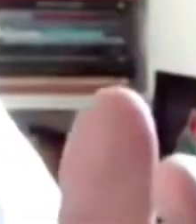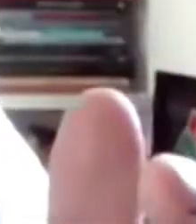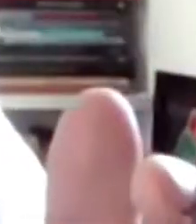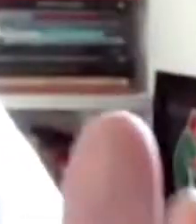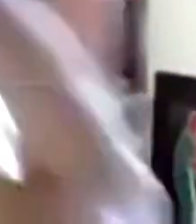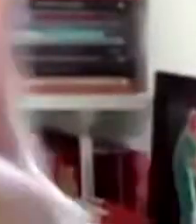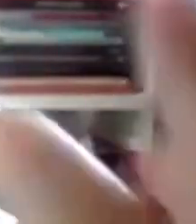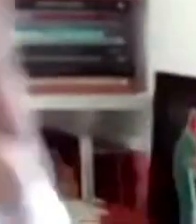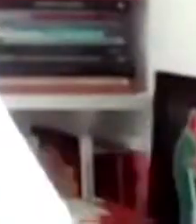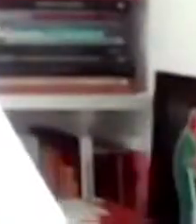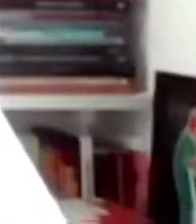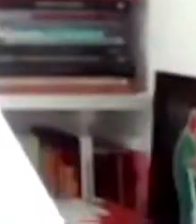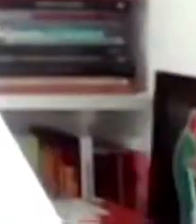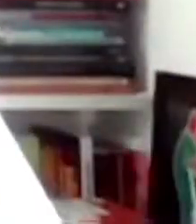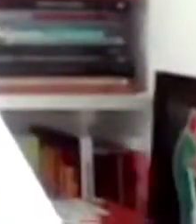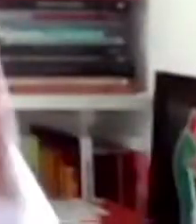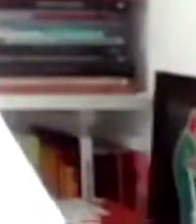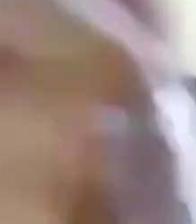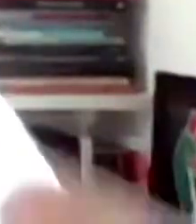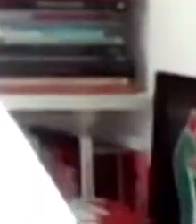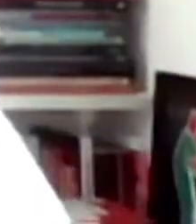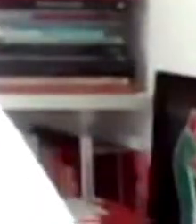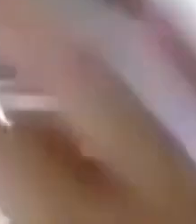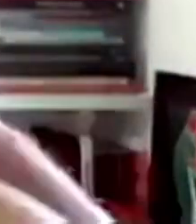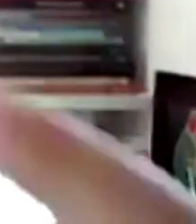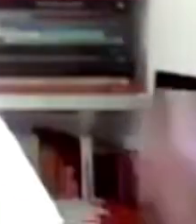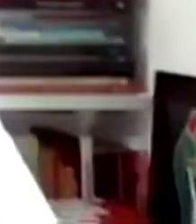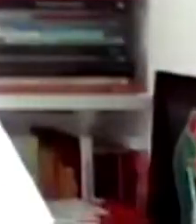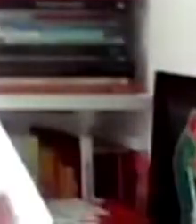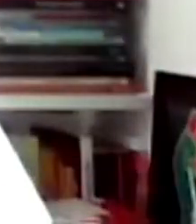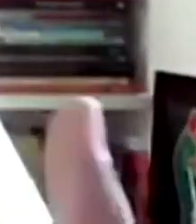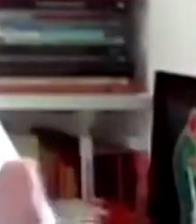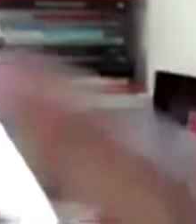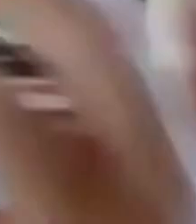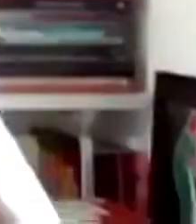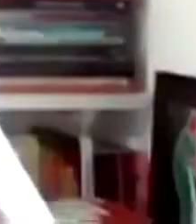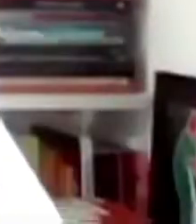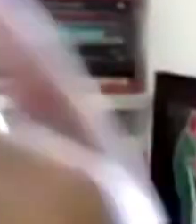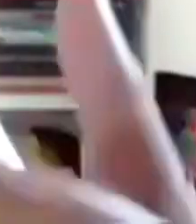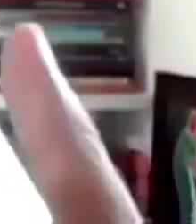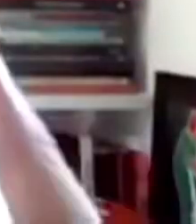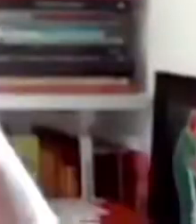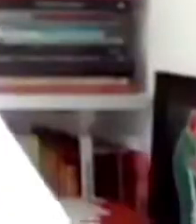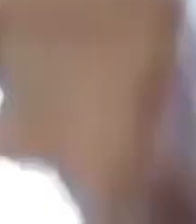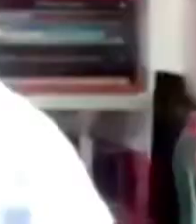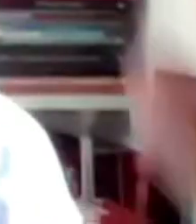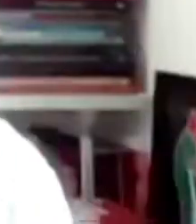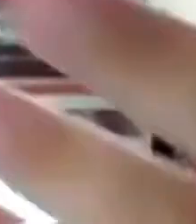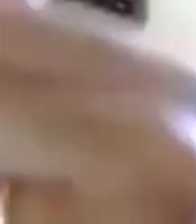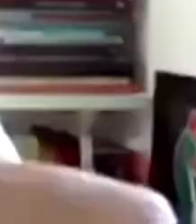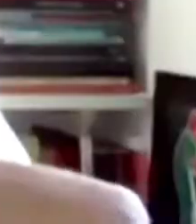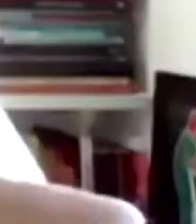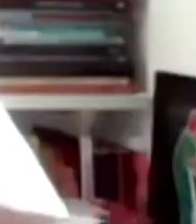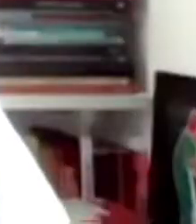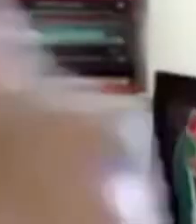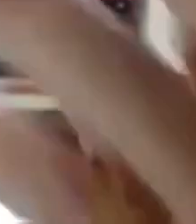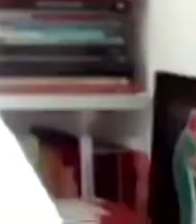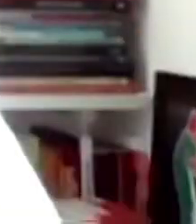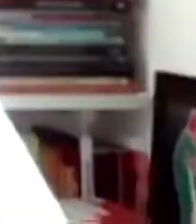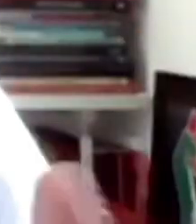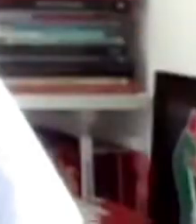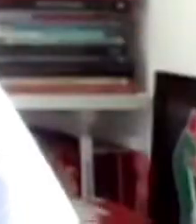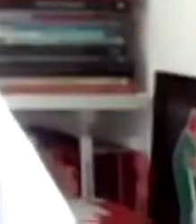para o judiciário. A gente tem que fazer a luta direta para que o empregador, em relação ao servidor público, enquanto empregado, empregada, em relação ao